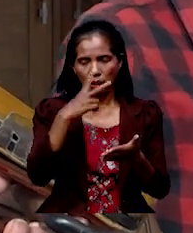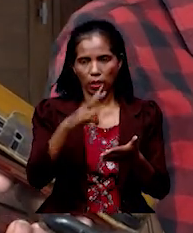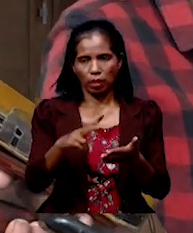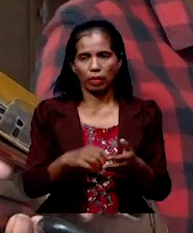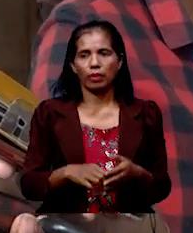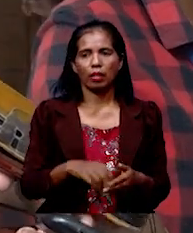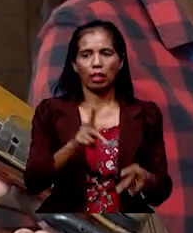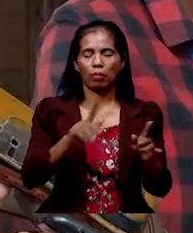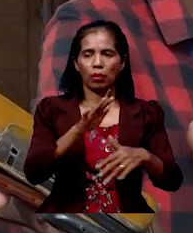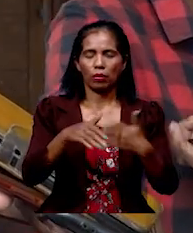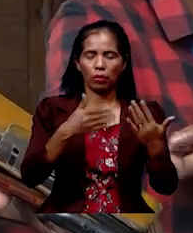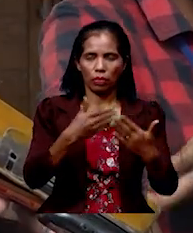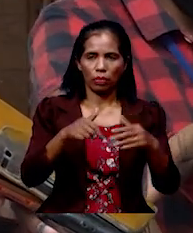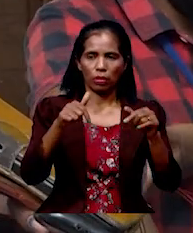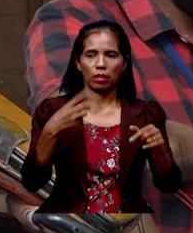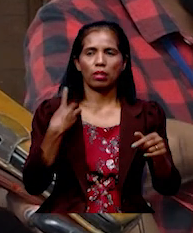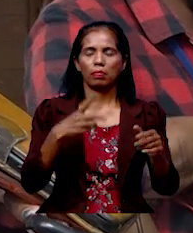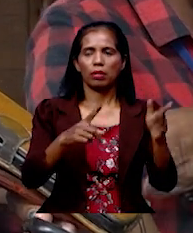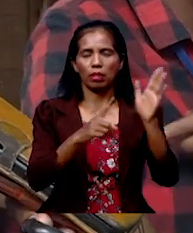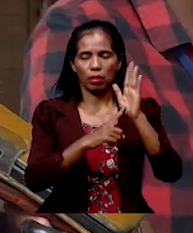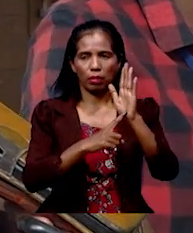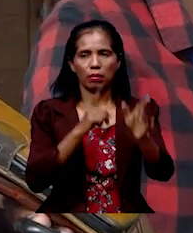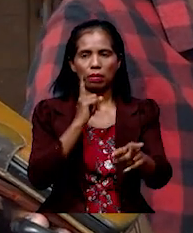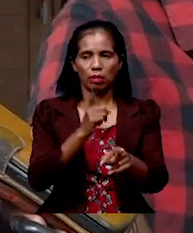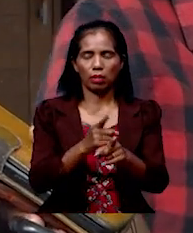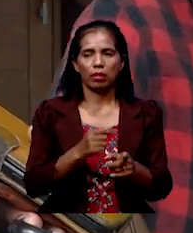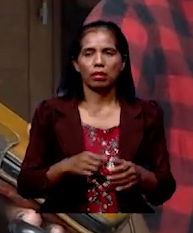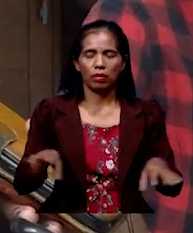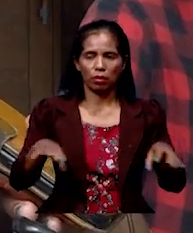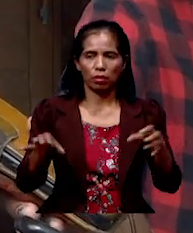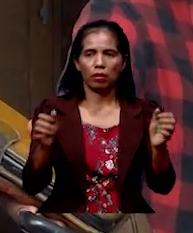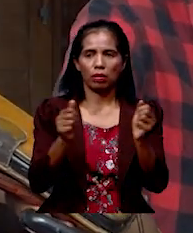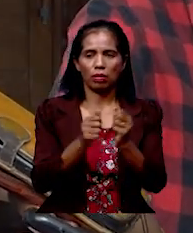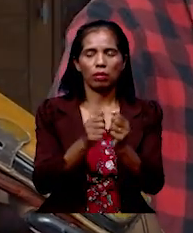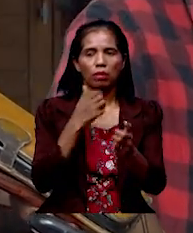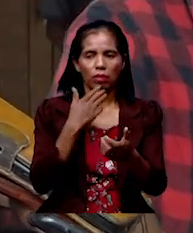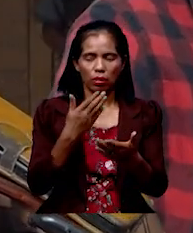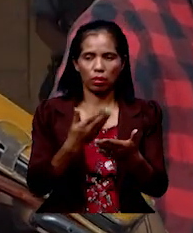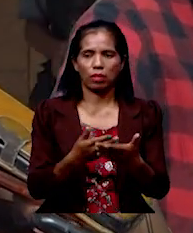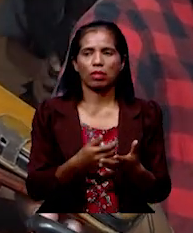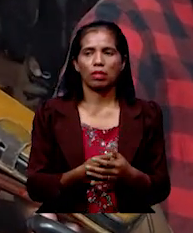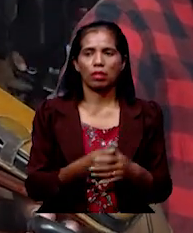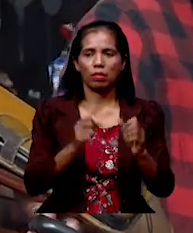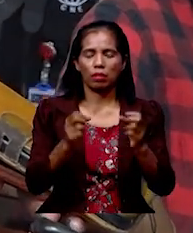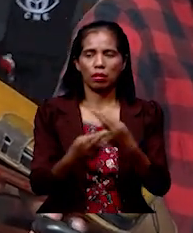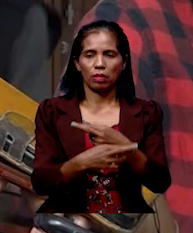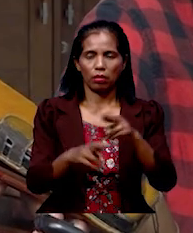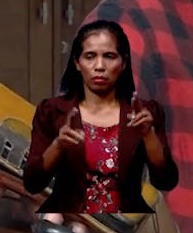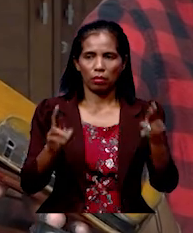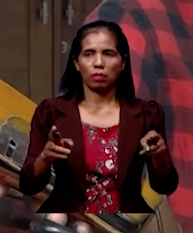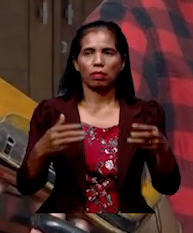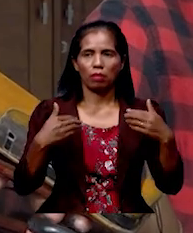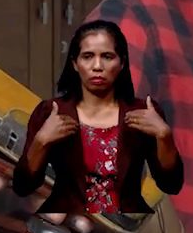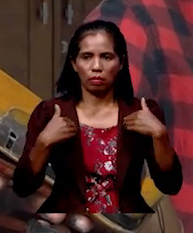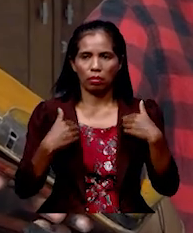ne ami sei halo transparência ke dia e se serviço ho netral atu ne para resultado ne besai ka resultado ida